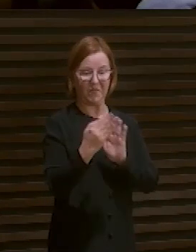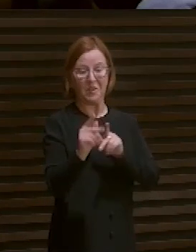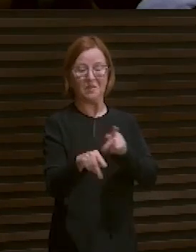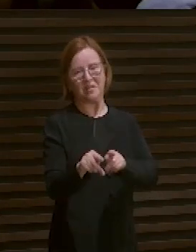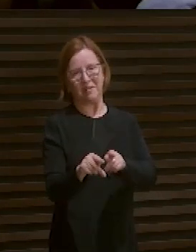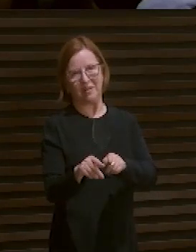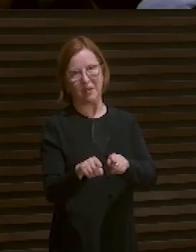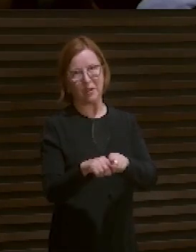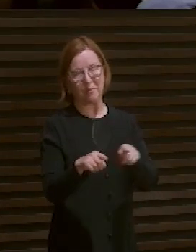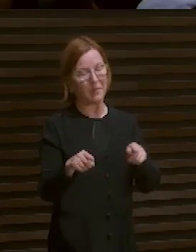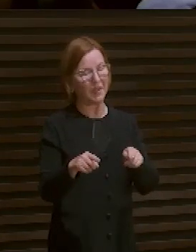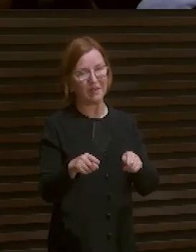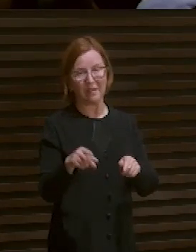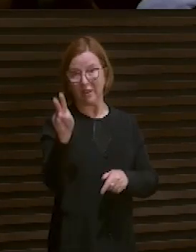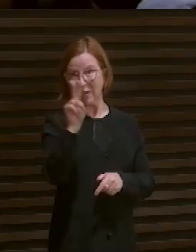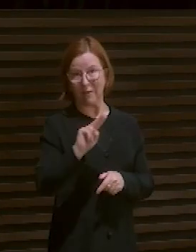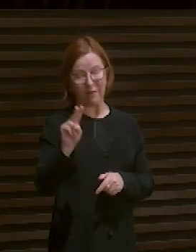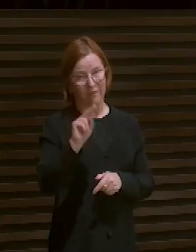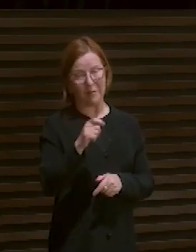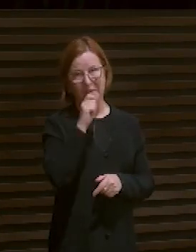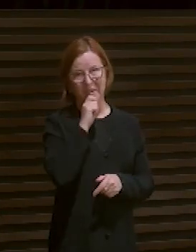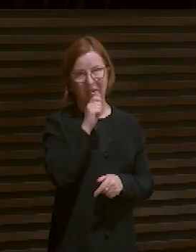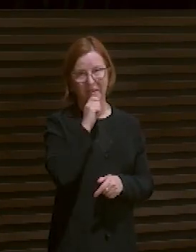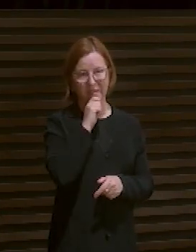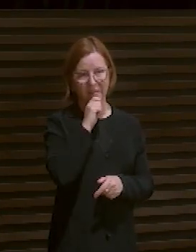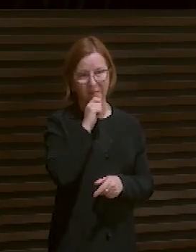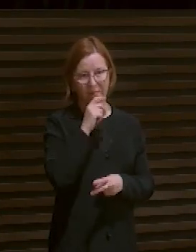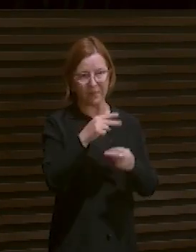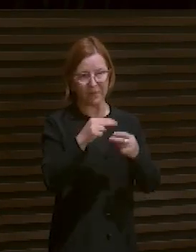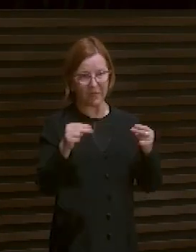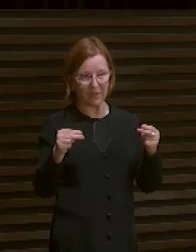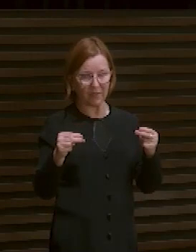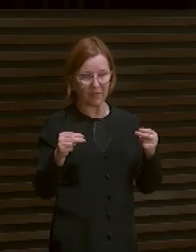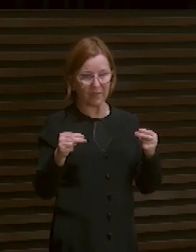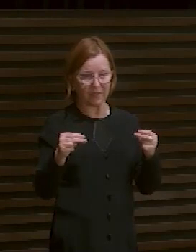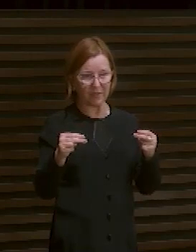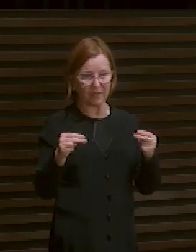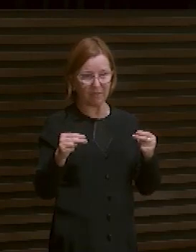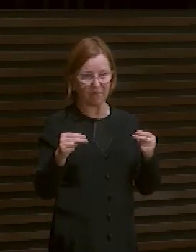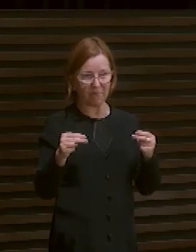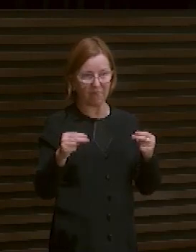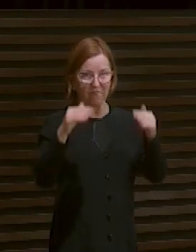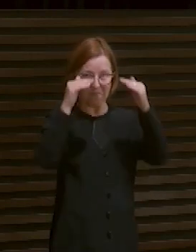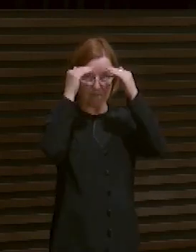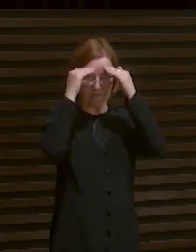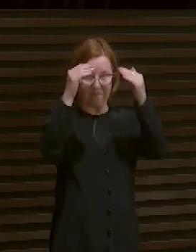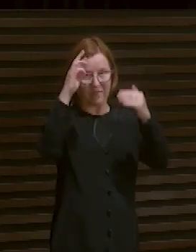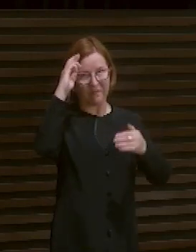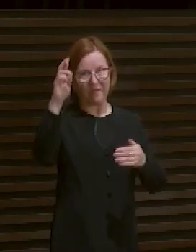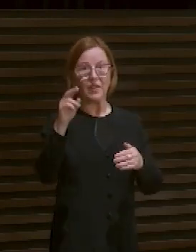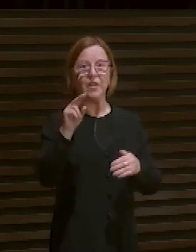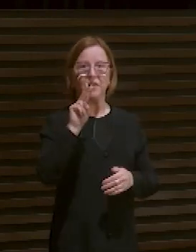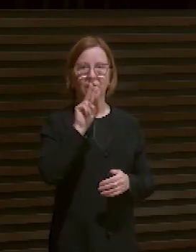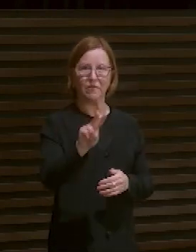Mas não vemos ainda as coisas a ele sujeitas. Vemos